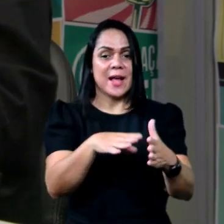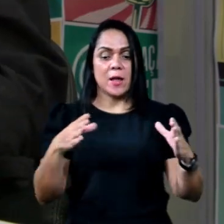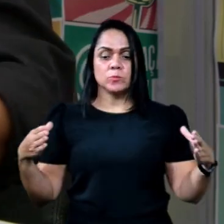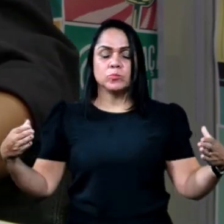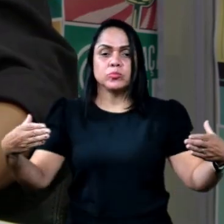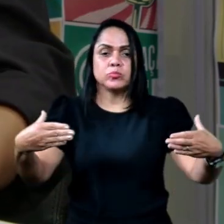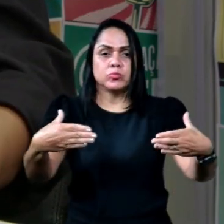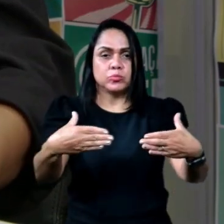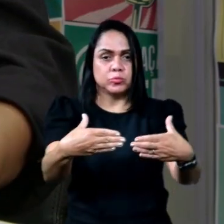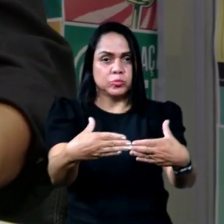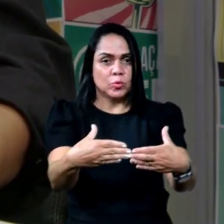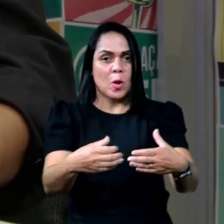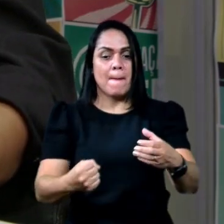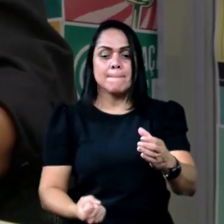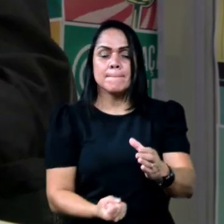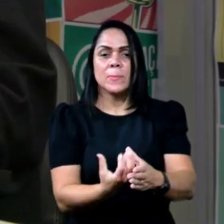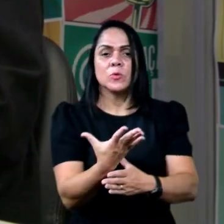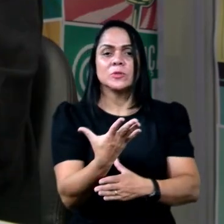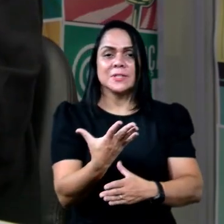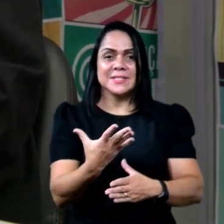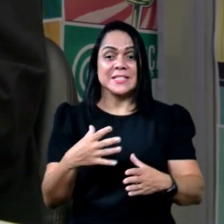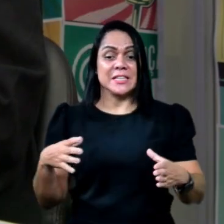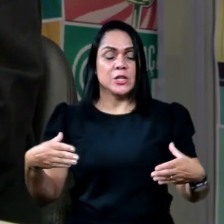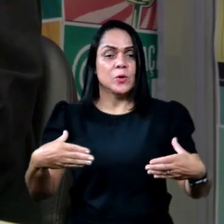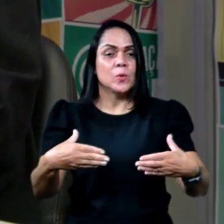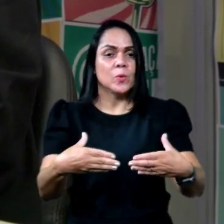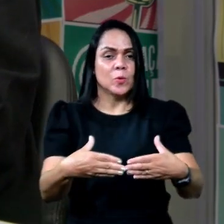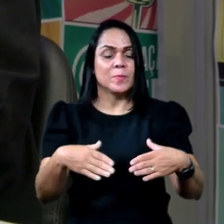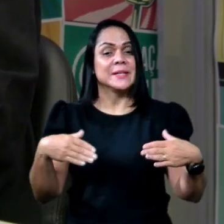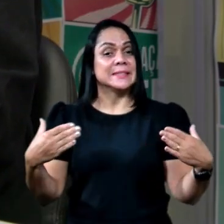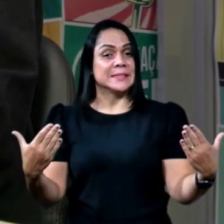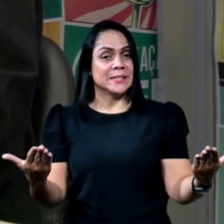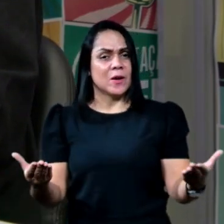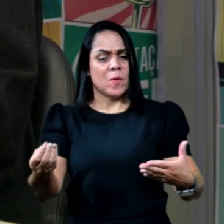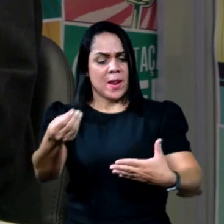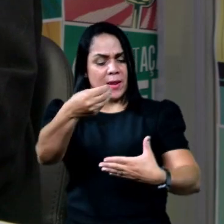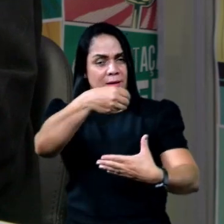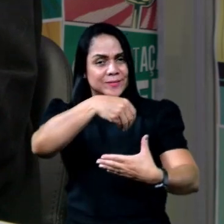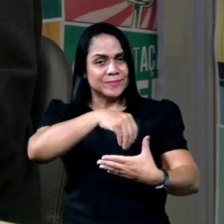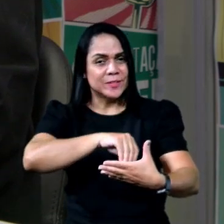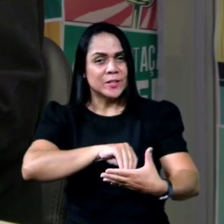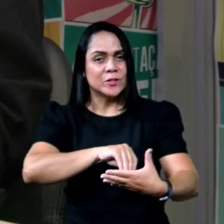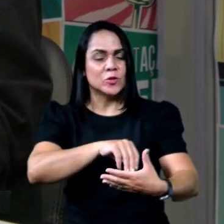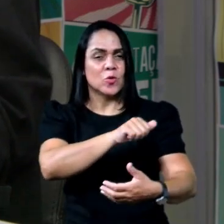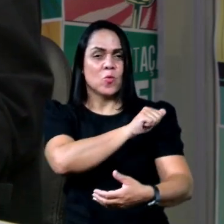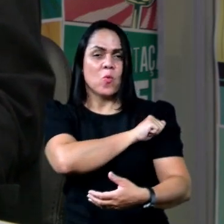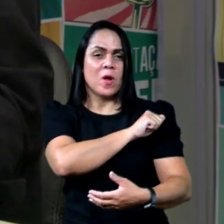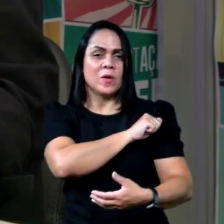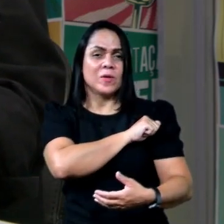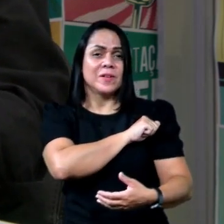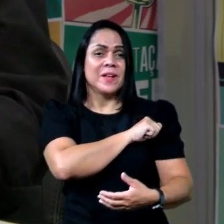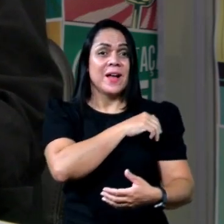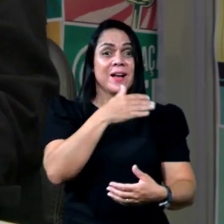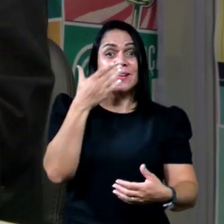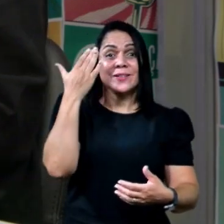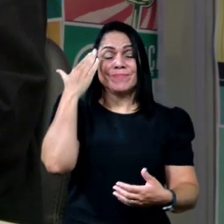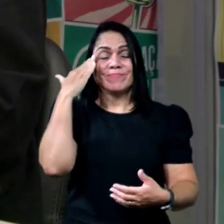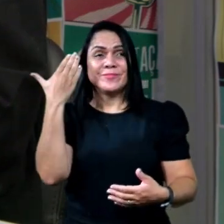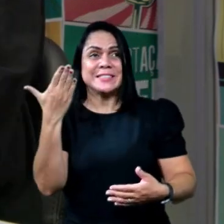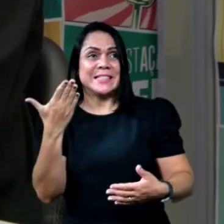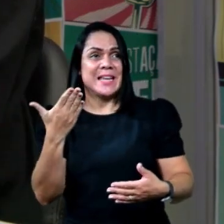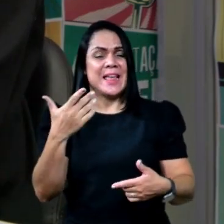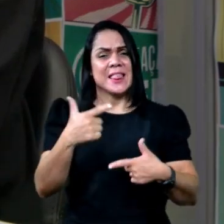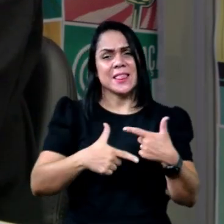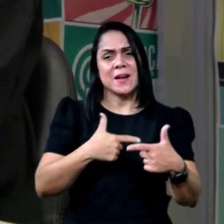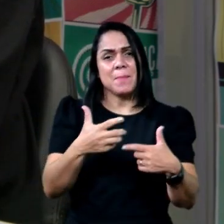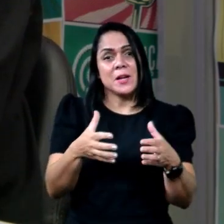foi produzida por algum coletivo. Então, ali dentro, não tem aluno que fale, professora, eu não me dou bem trabalhando em grupo. Você está no